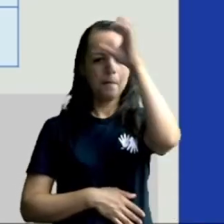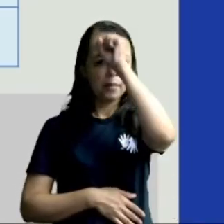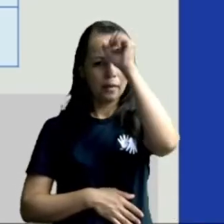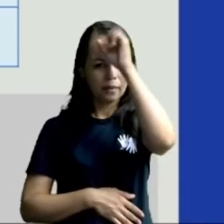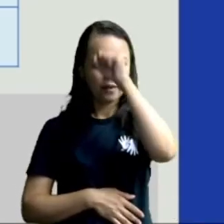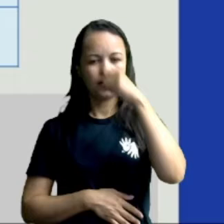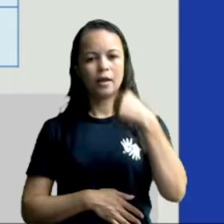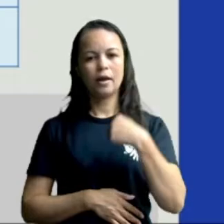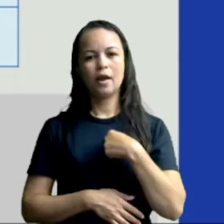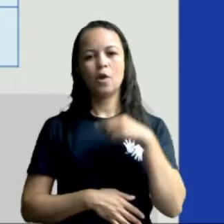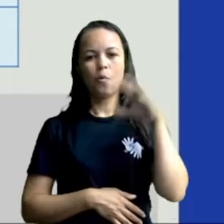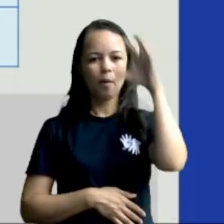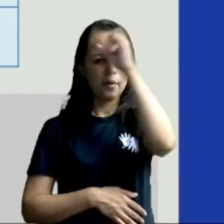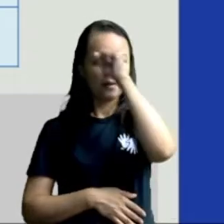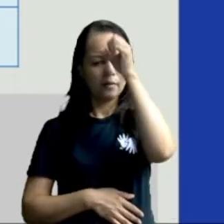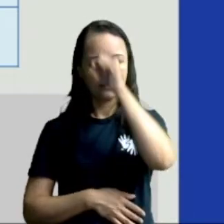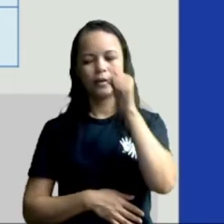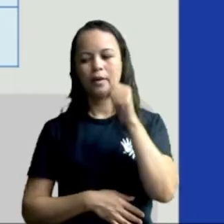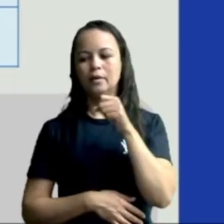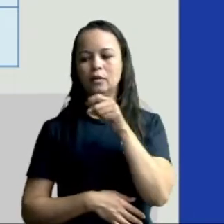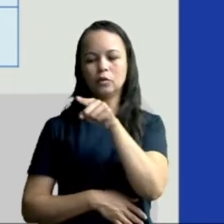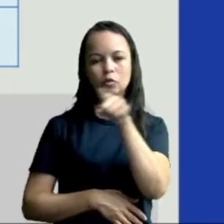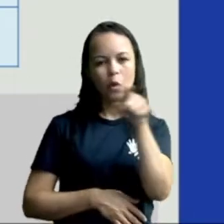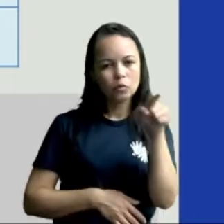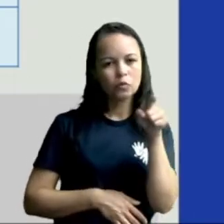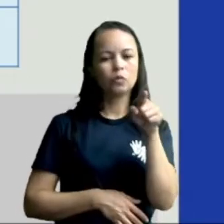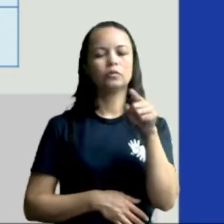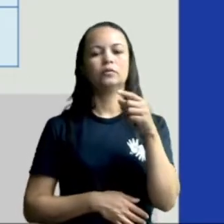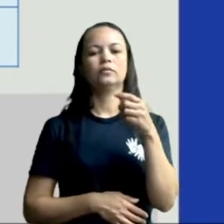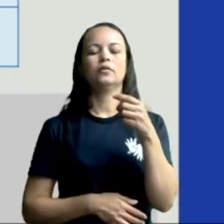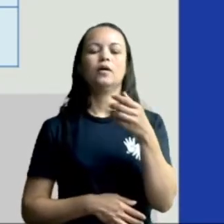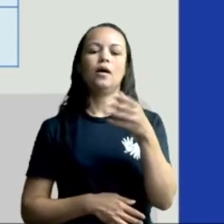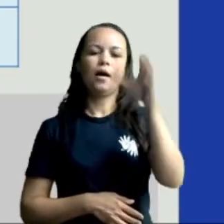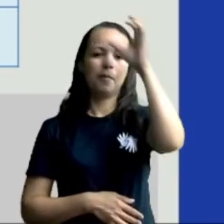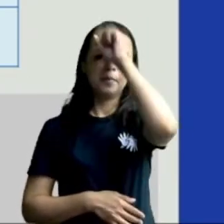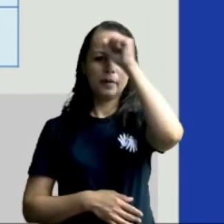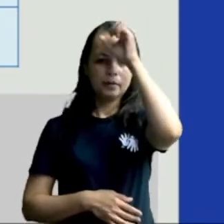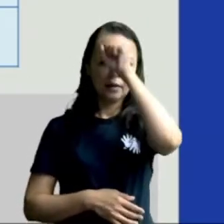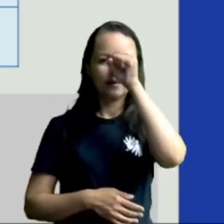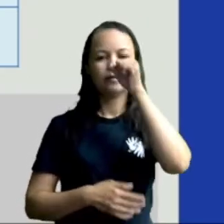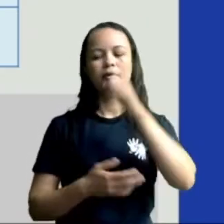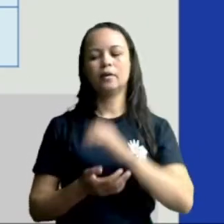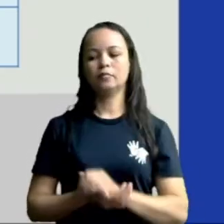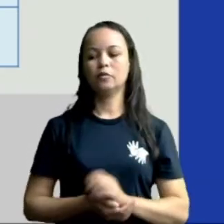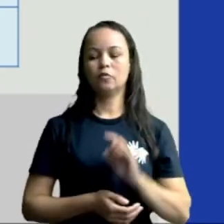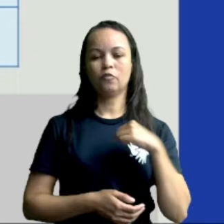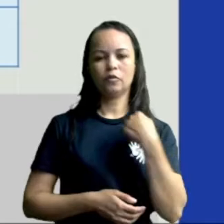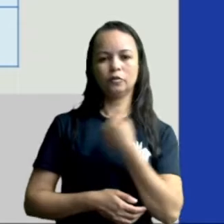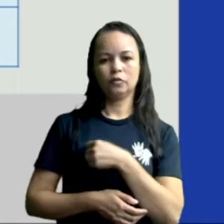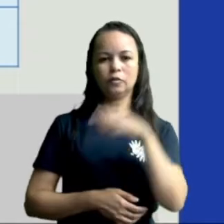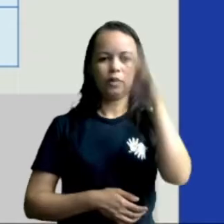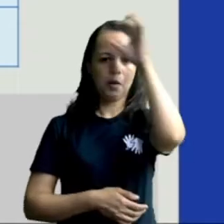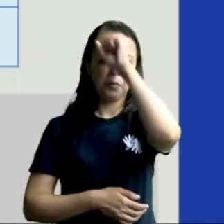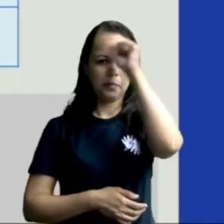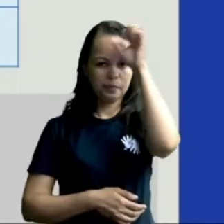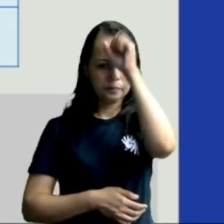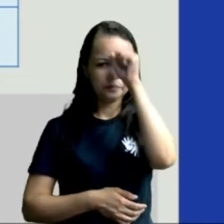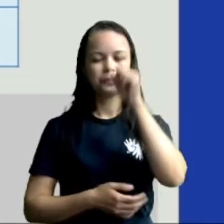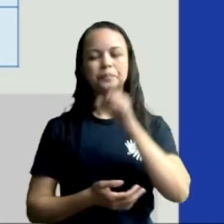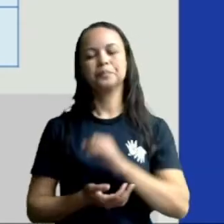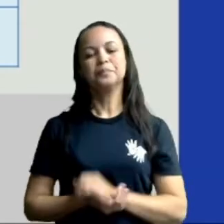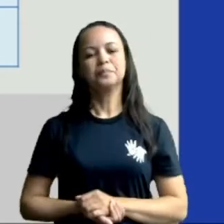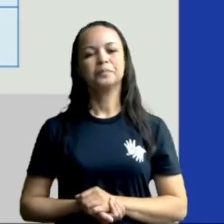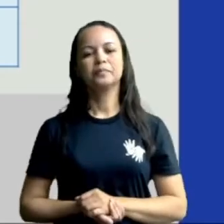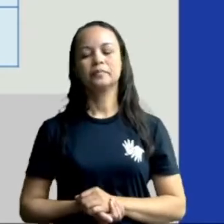aprenderias, él aprendería, nosotros aprenderíamos, vosotros